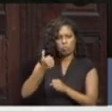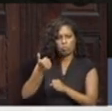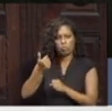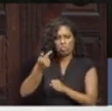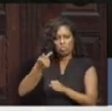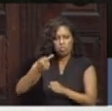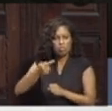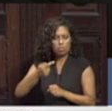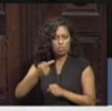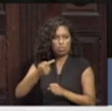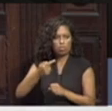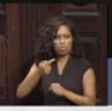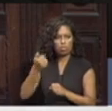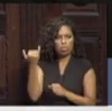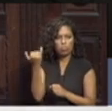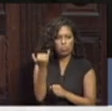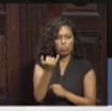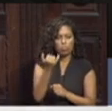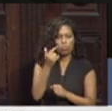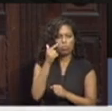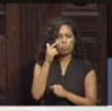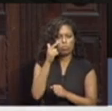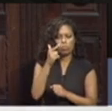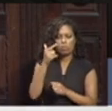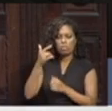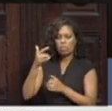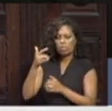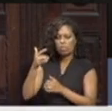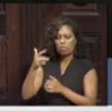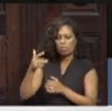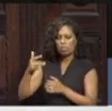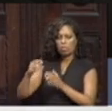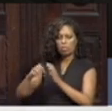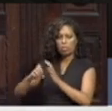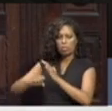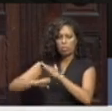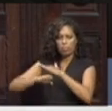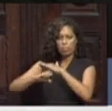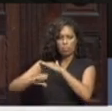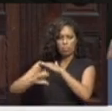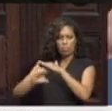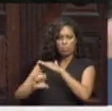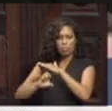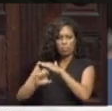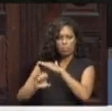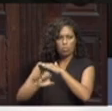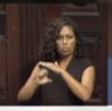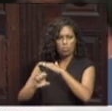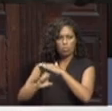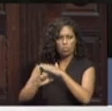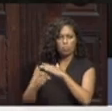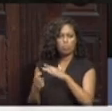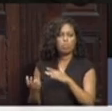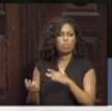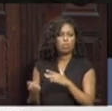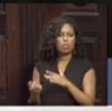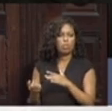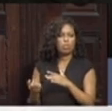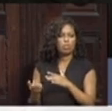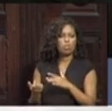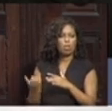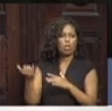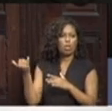terceirizados? Se é a empresa que não está pagando, porque acredito eu que a Assembleia deve estar passando